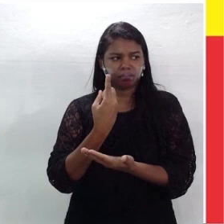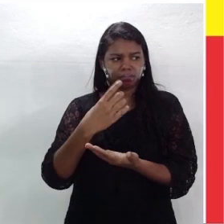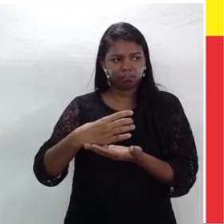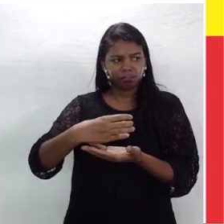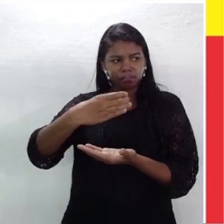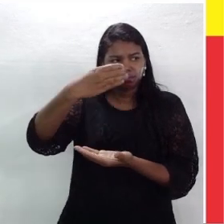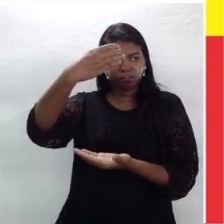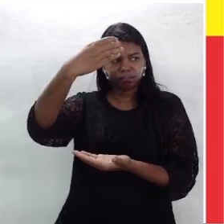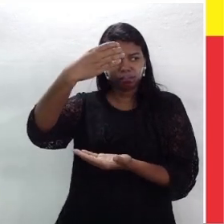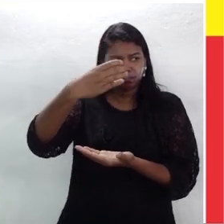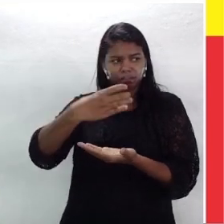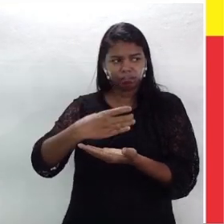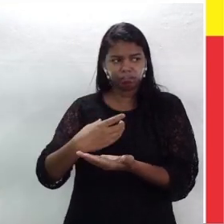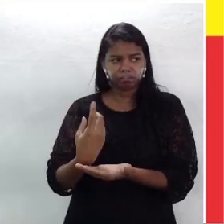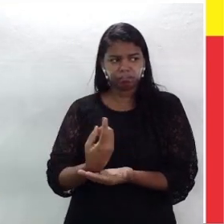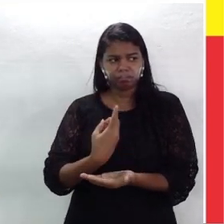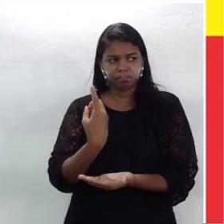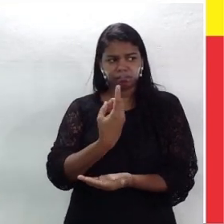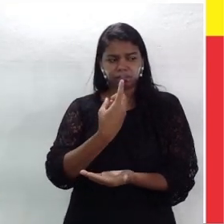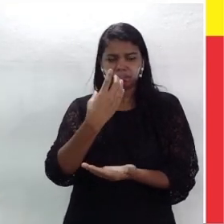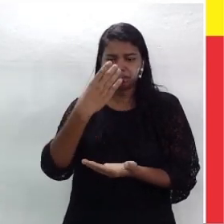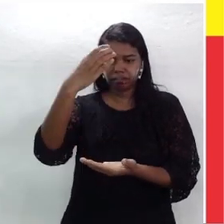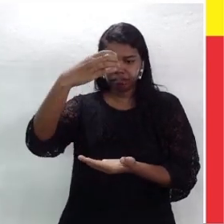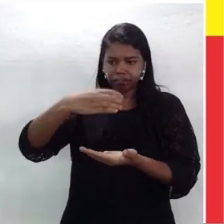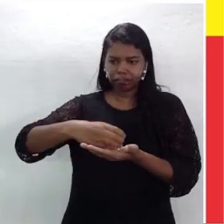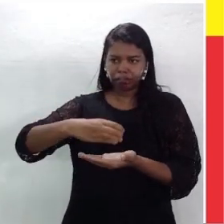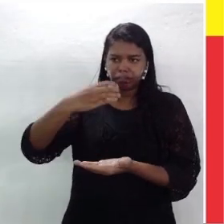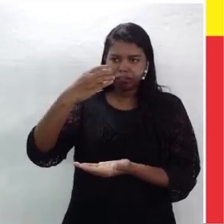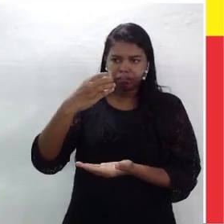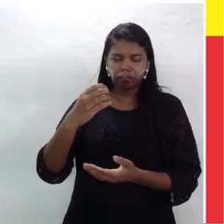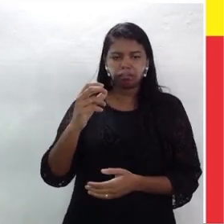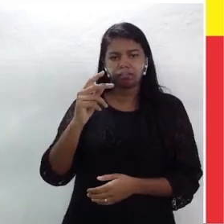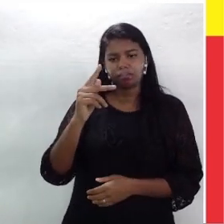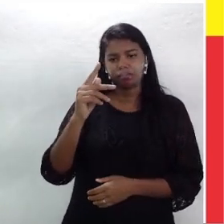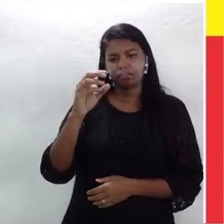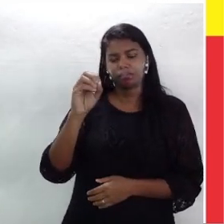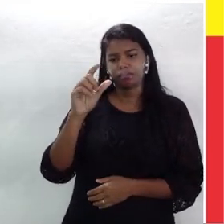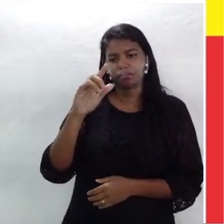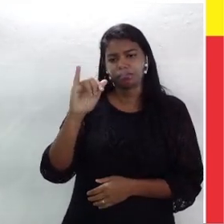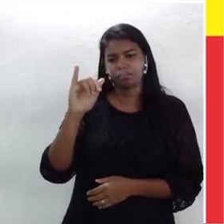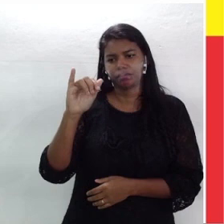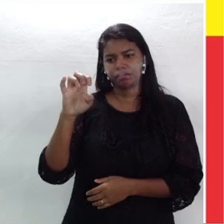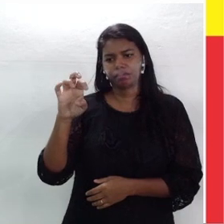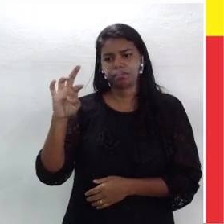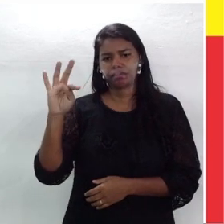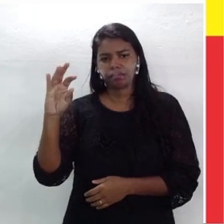isso eles rolam. Então, eles são poliedros ou não poliedros.